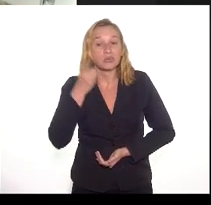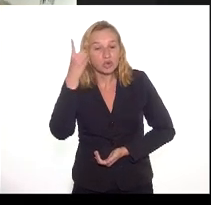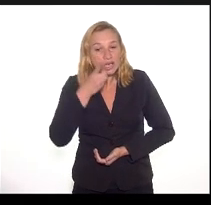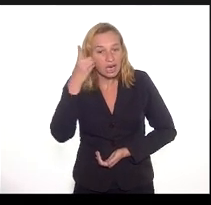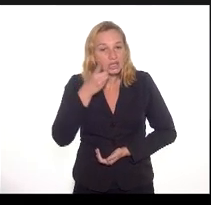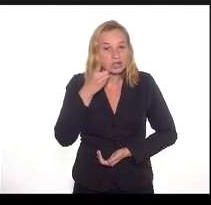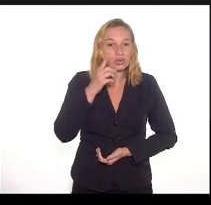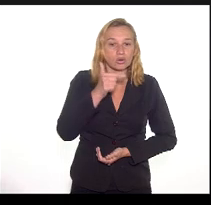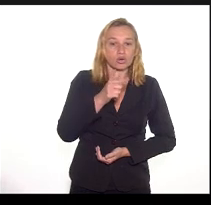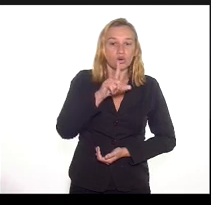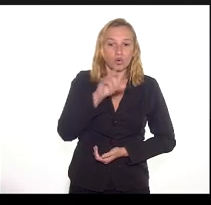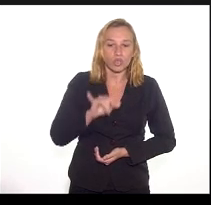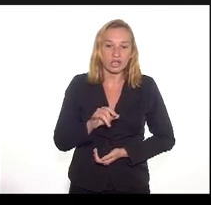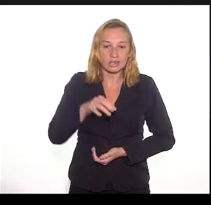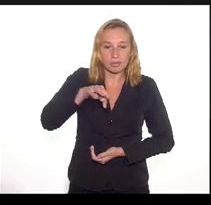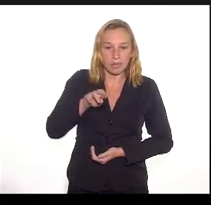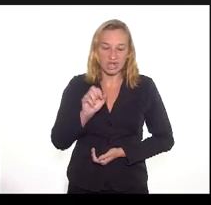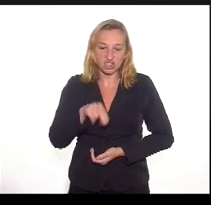Deputado Luiz Martins.